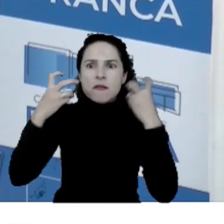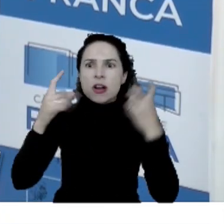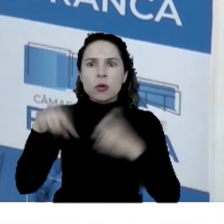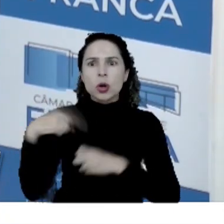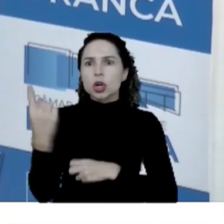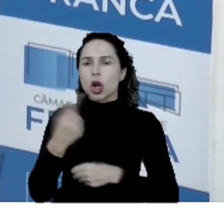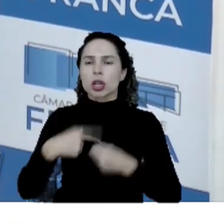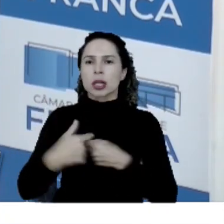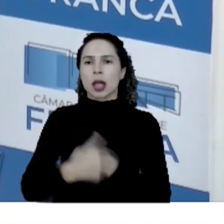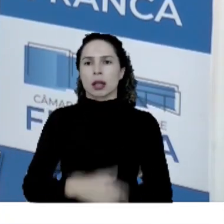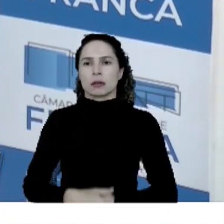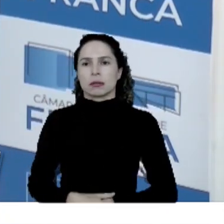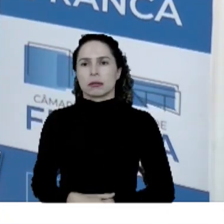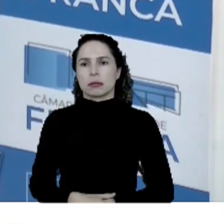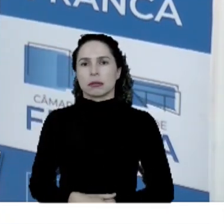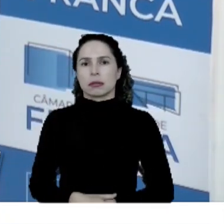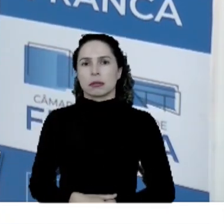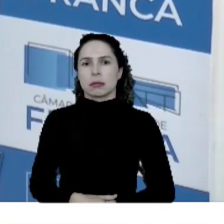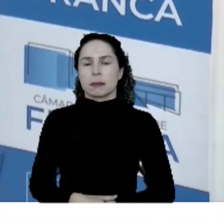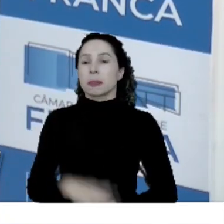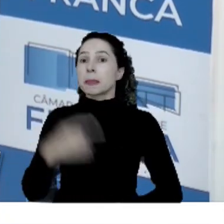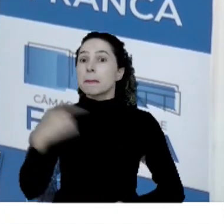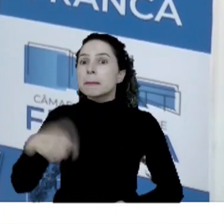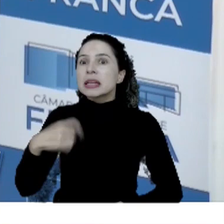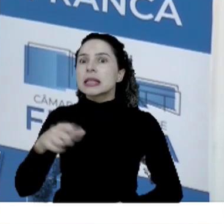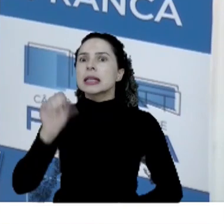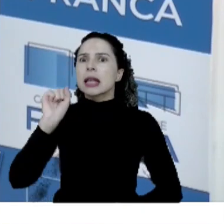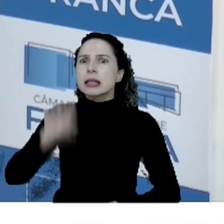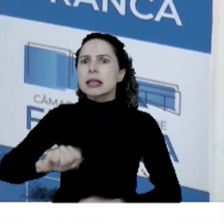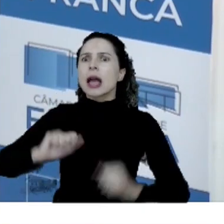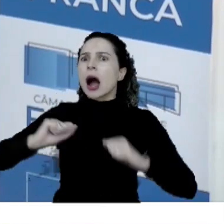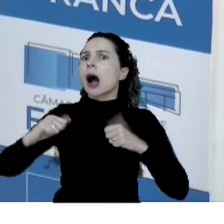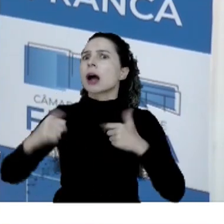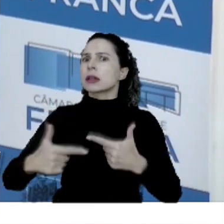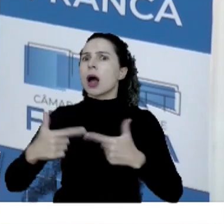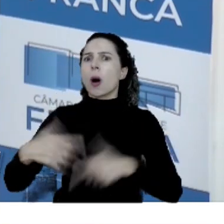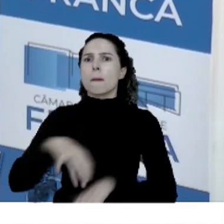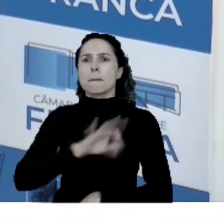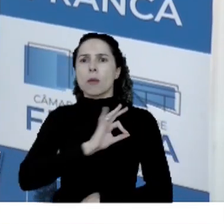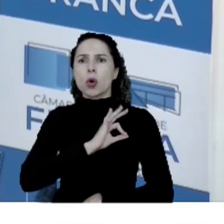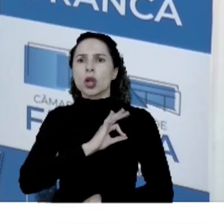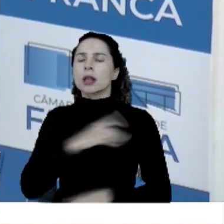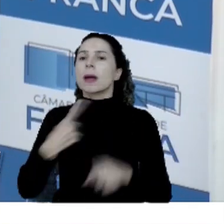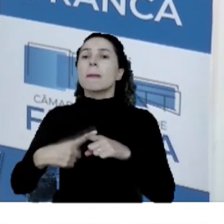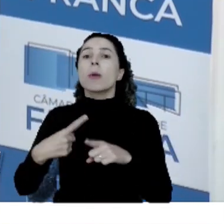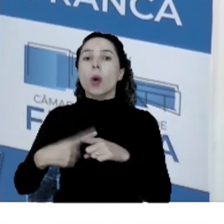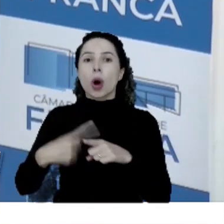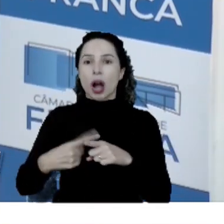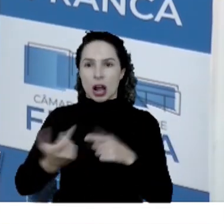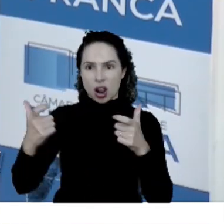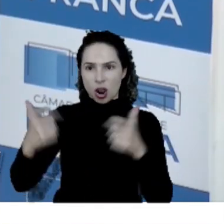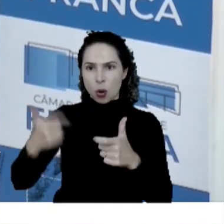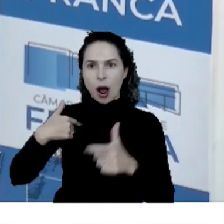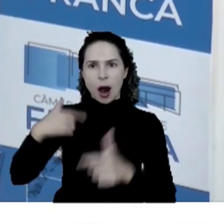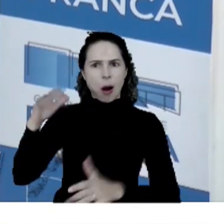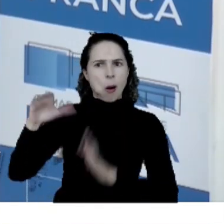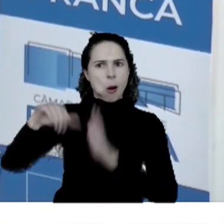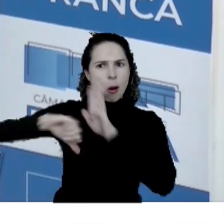cidade. Tem que ter ação, sim, da polícia, porque lugar de bandido é na